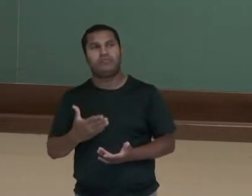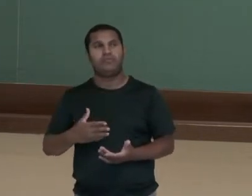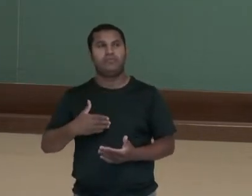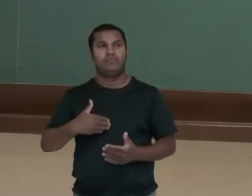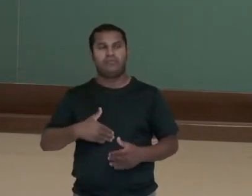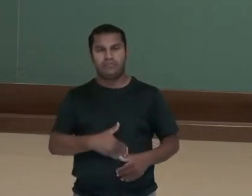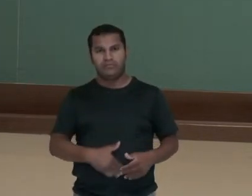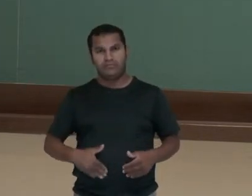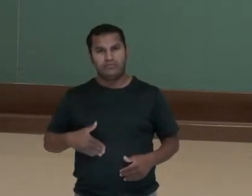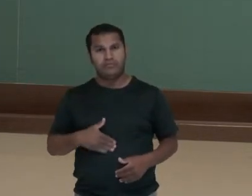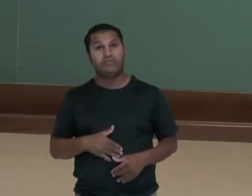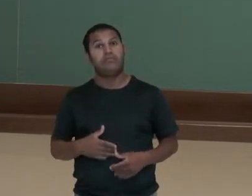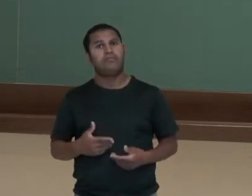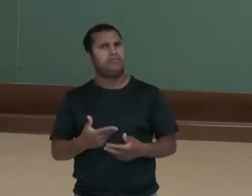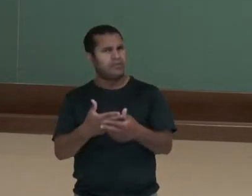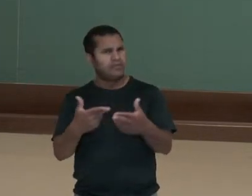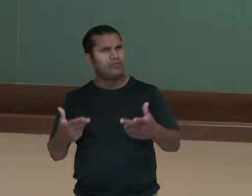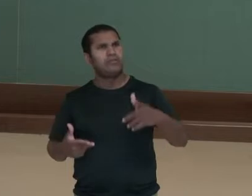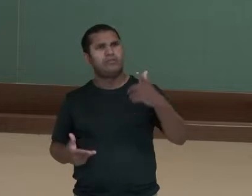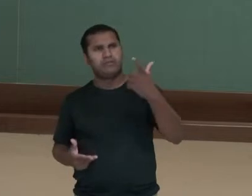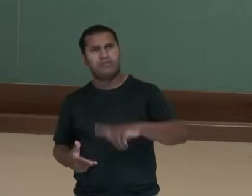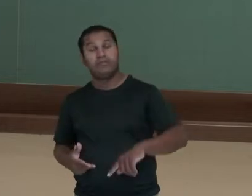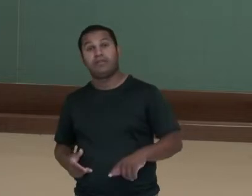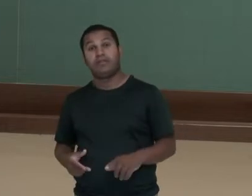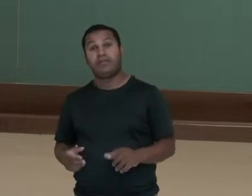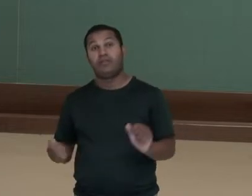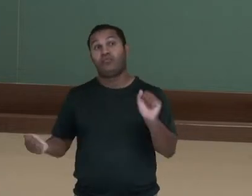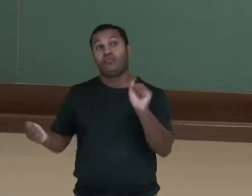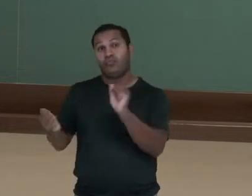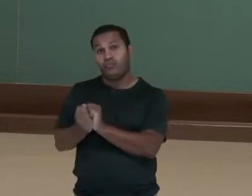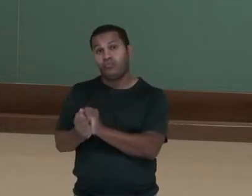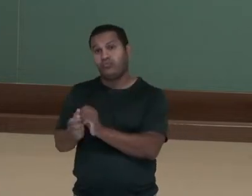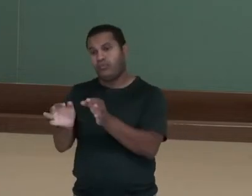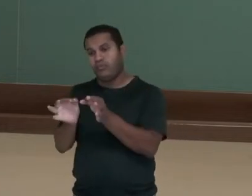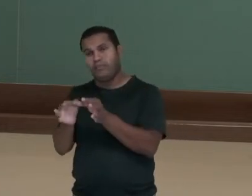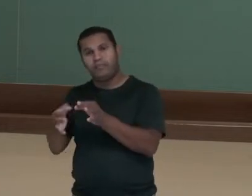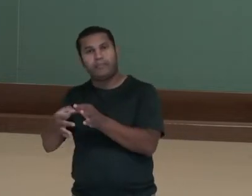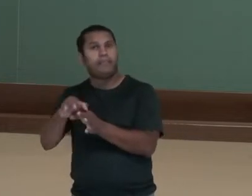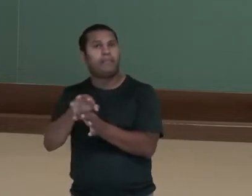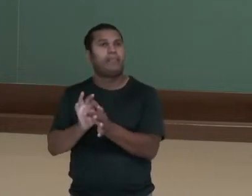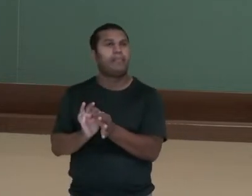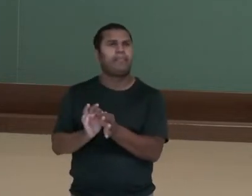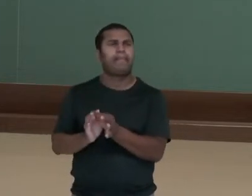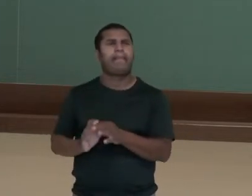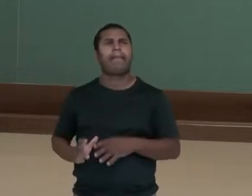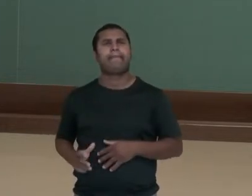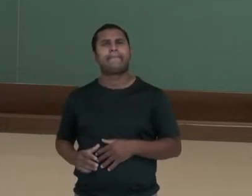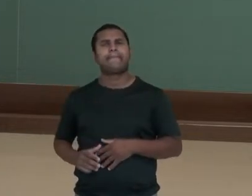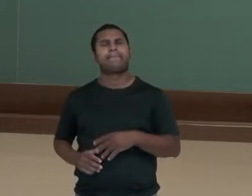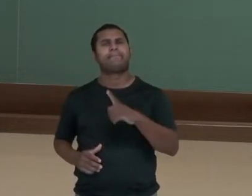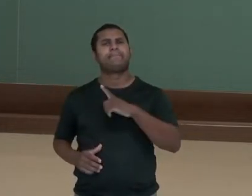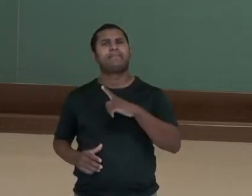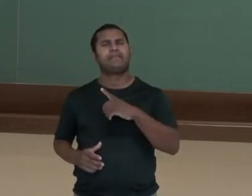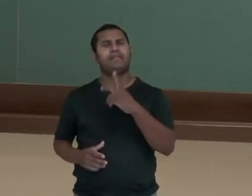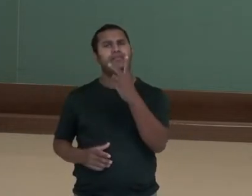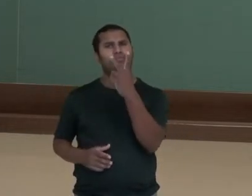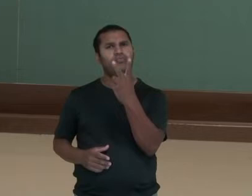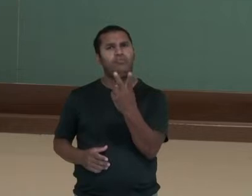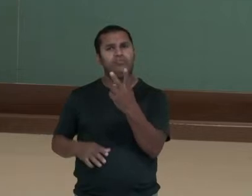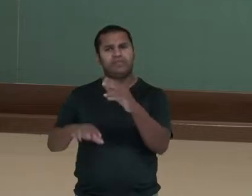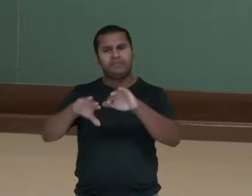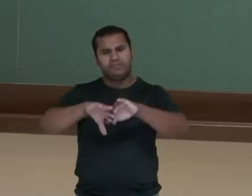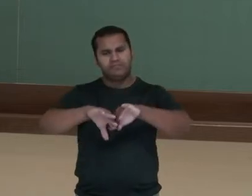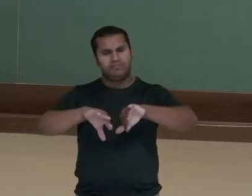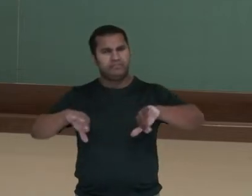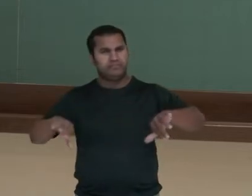né? Tem outros também, mas principalmente esses. Os seres vivos possuem organização celular. Então, quanto à organização